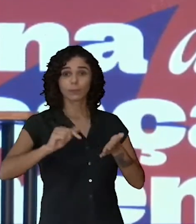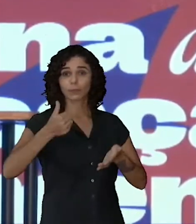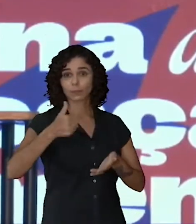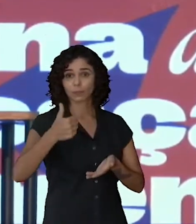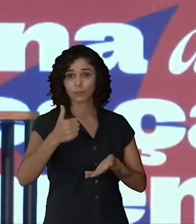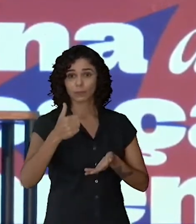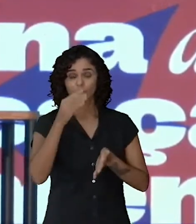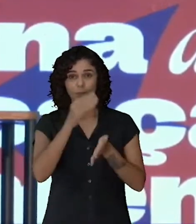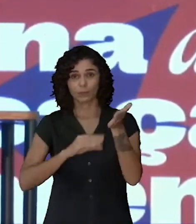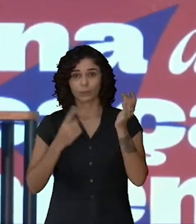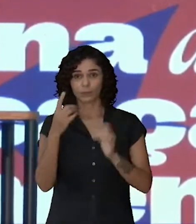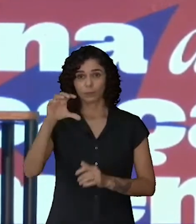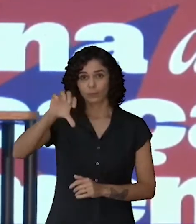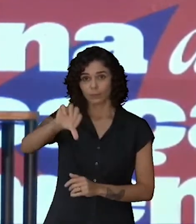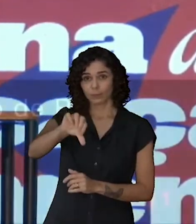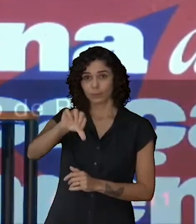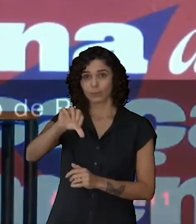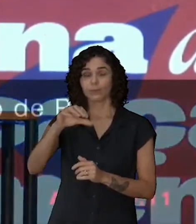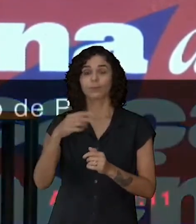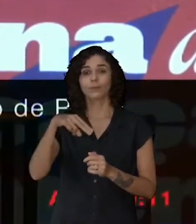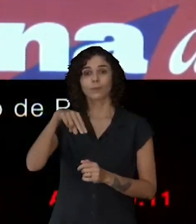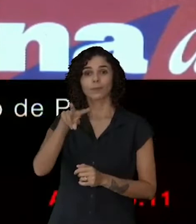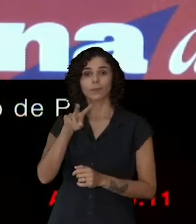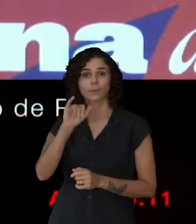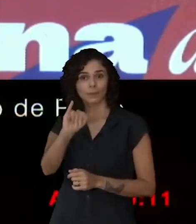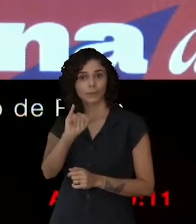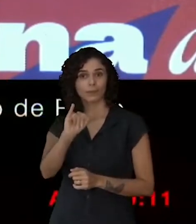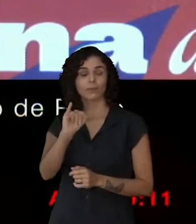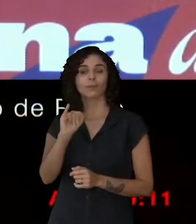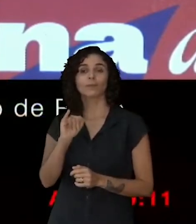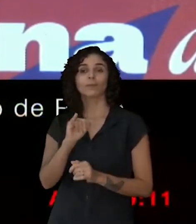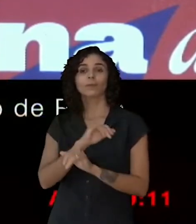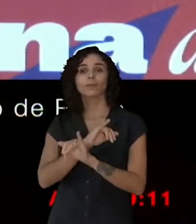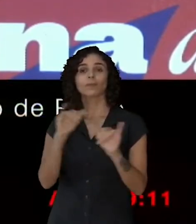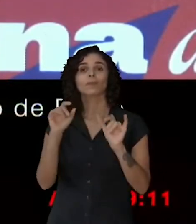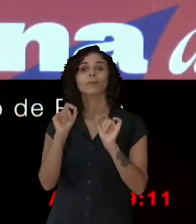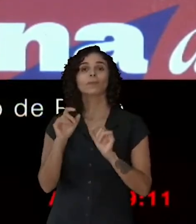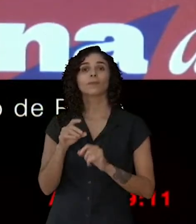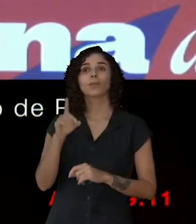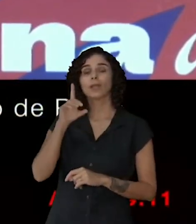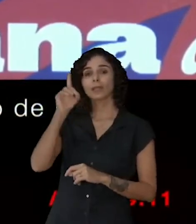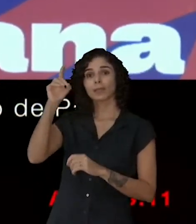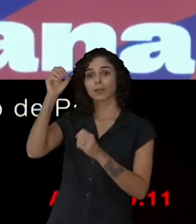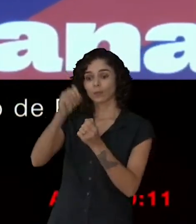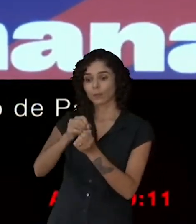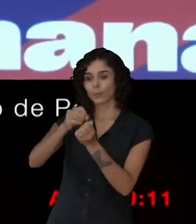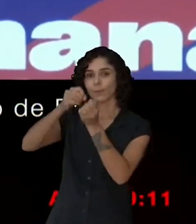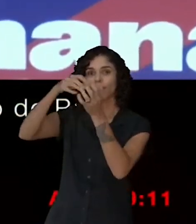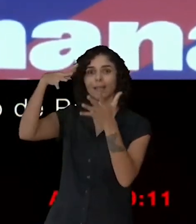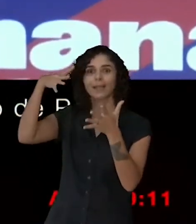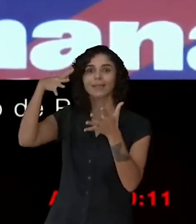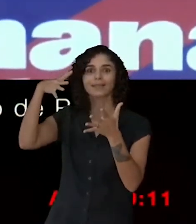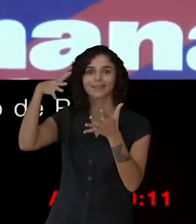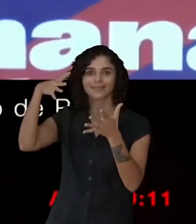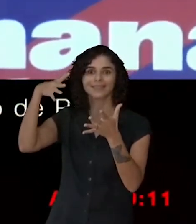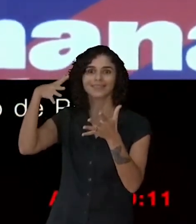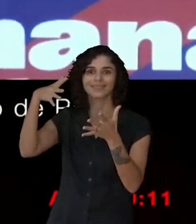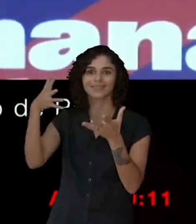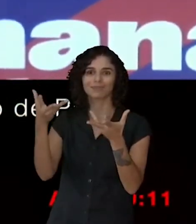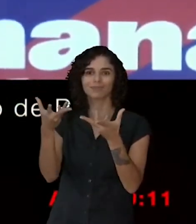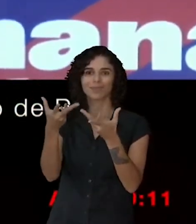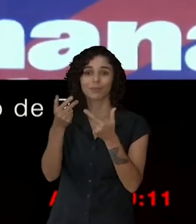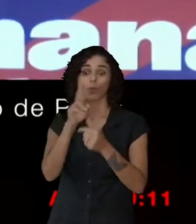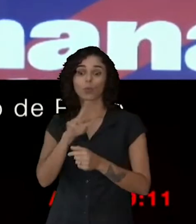do capítulo 19, a NVI diz: Deus fazia milagres extraordinários por meio